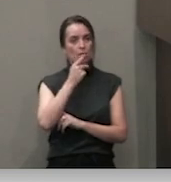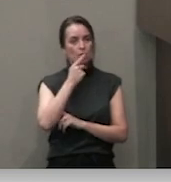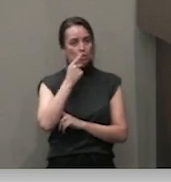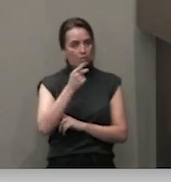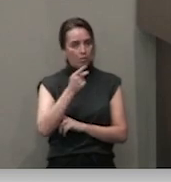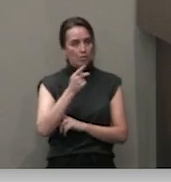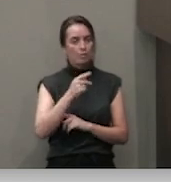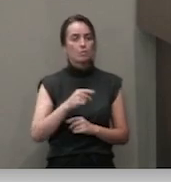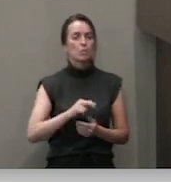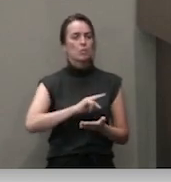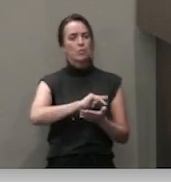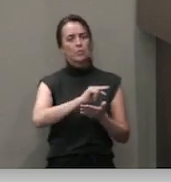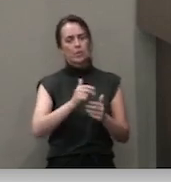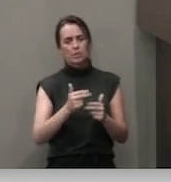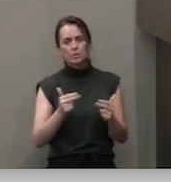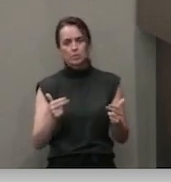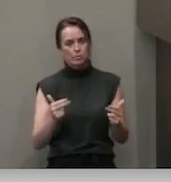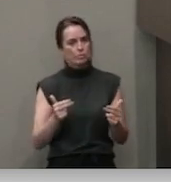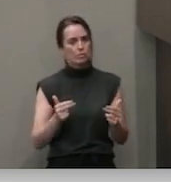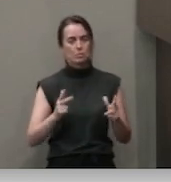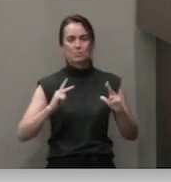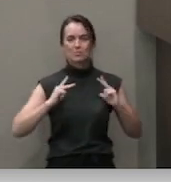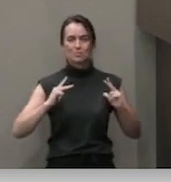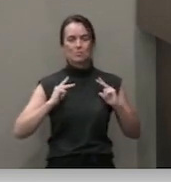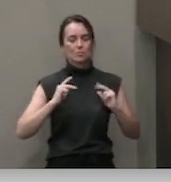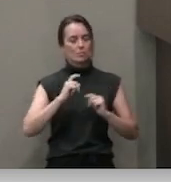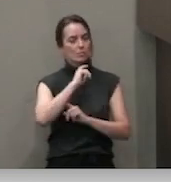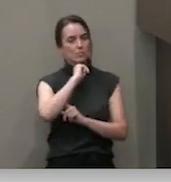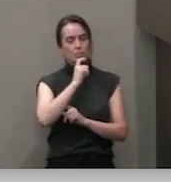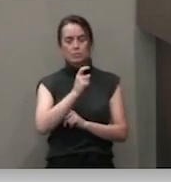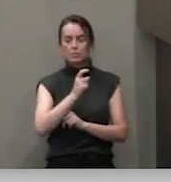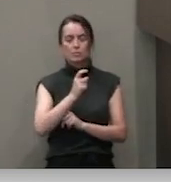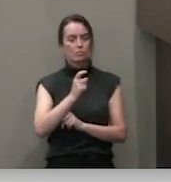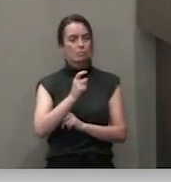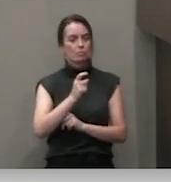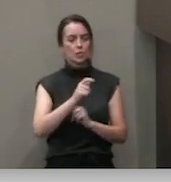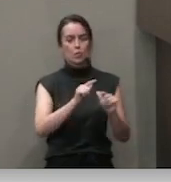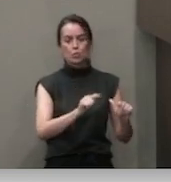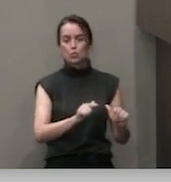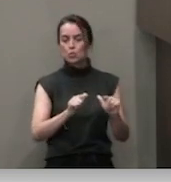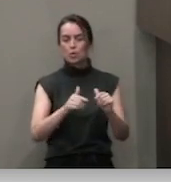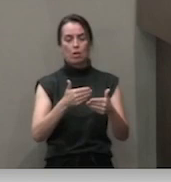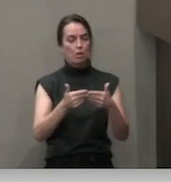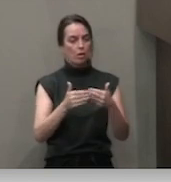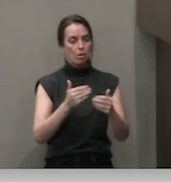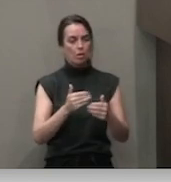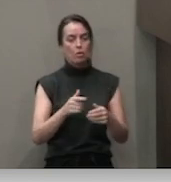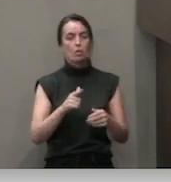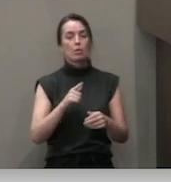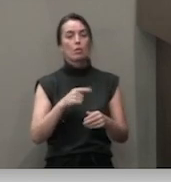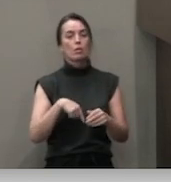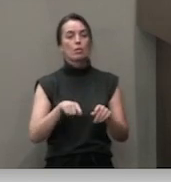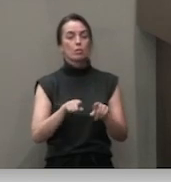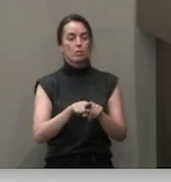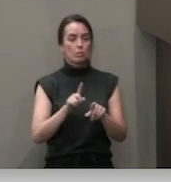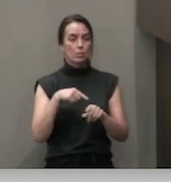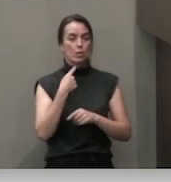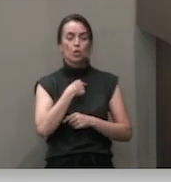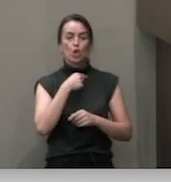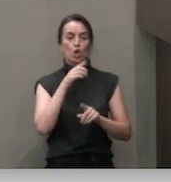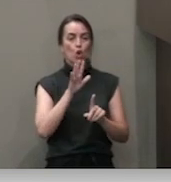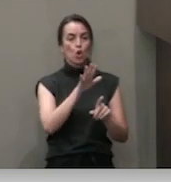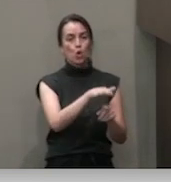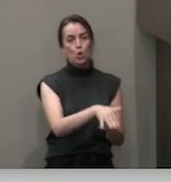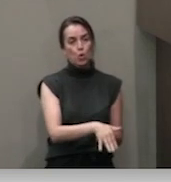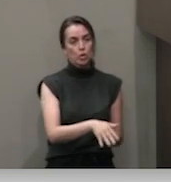dava certo em basf de lugar nenhum eu acho que a senhora tá coberta de razão e também fica esse registro que também nós temos contra a privatização porque a